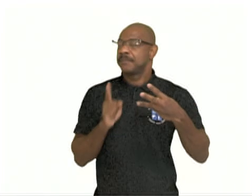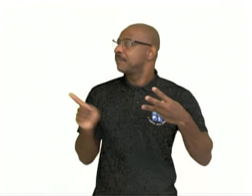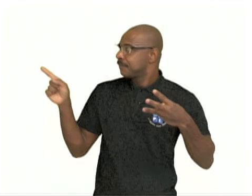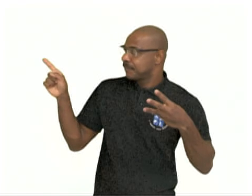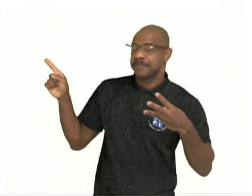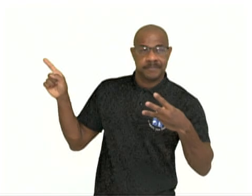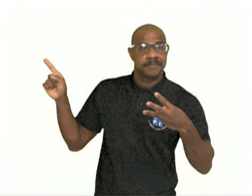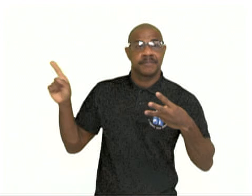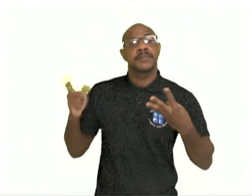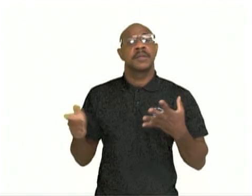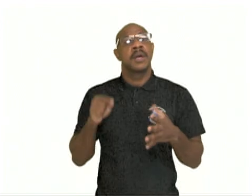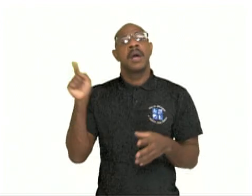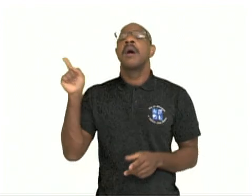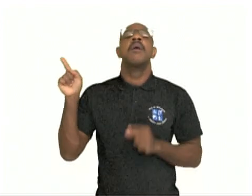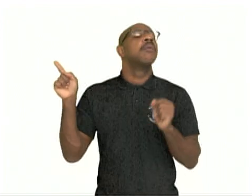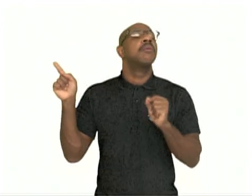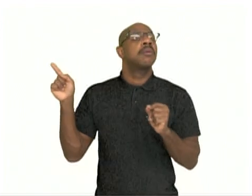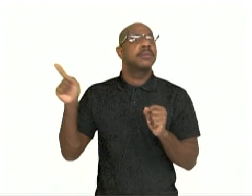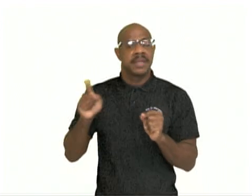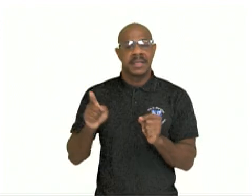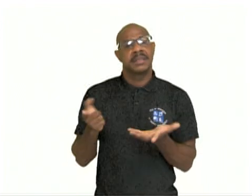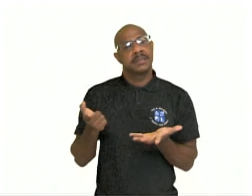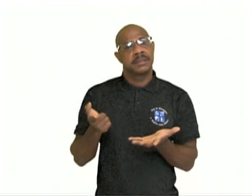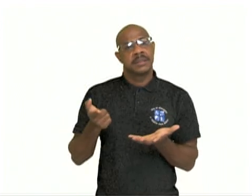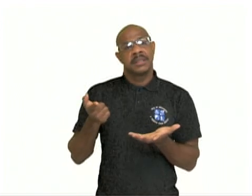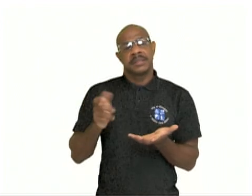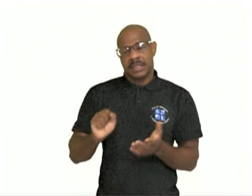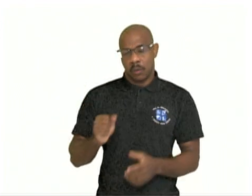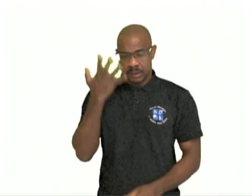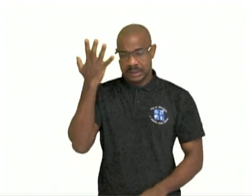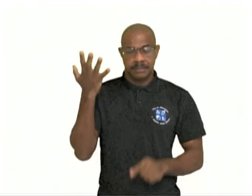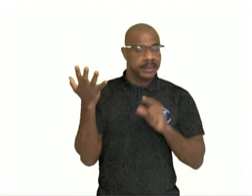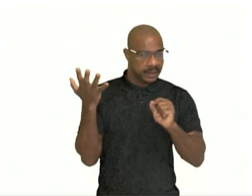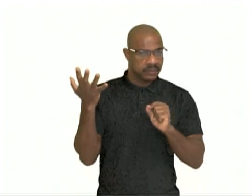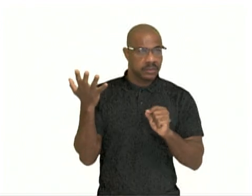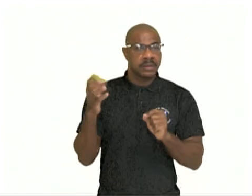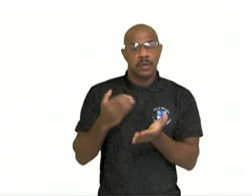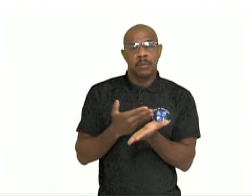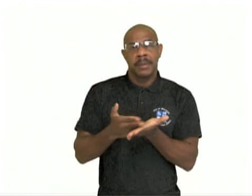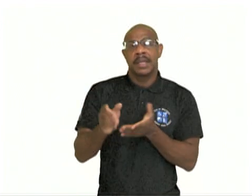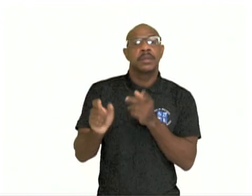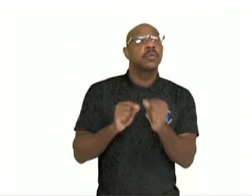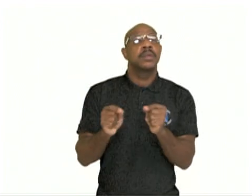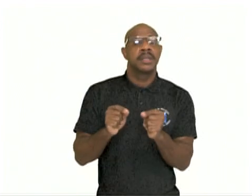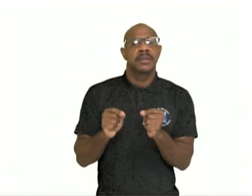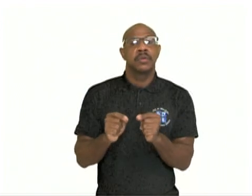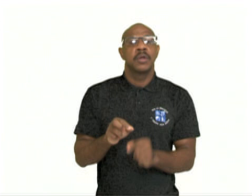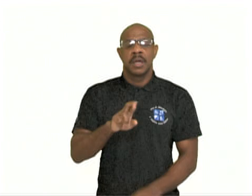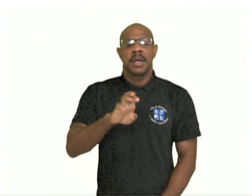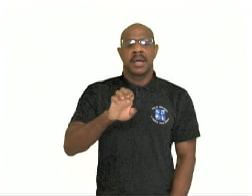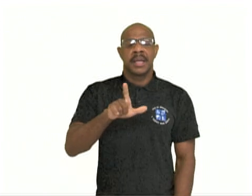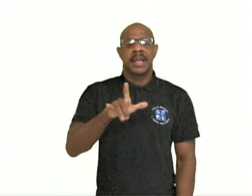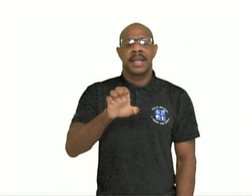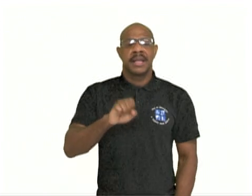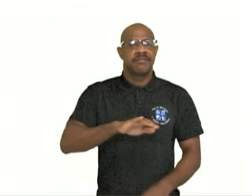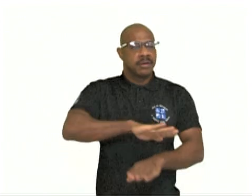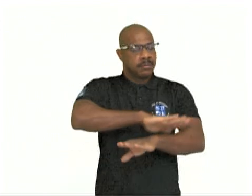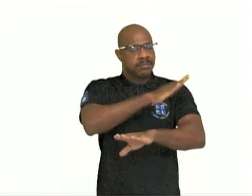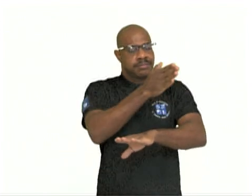É a partir deles, dessa dinâmica interna, é que nós vamos ter a formação do relevo, é que nós vamos ter